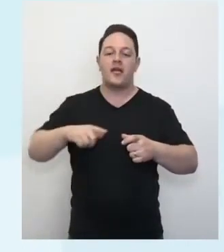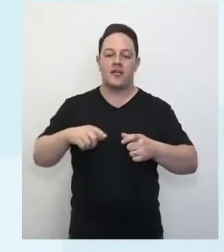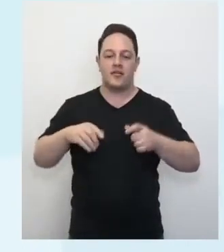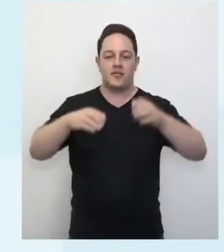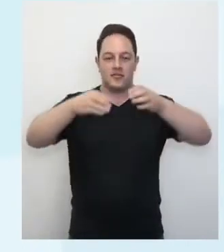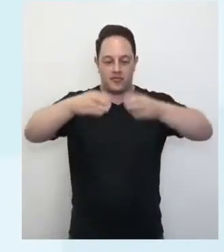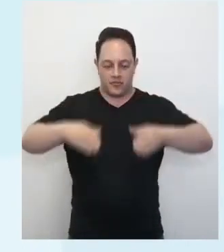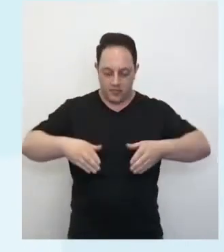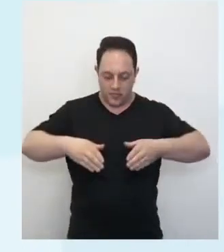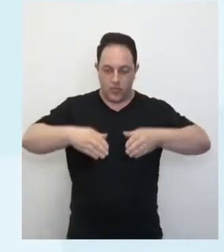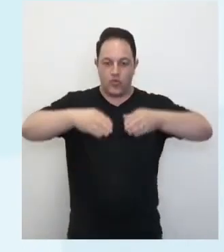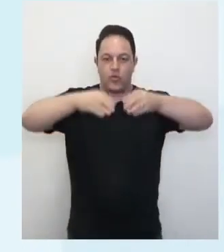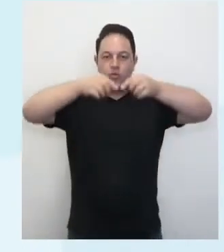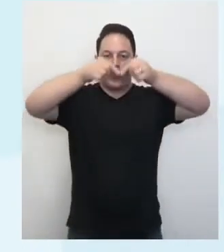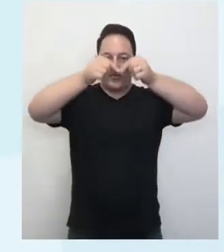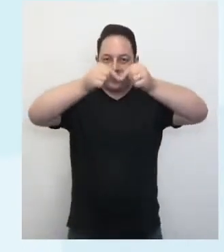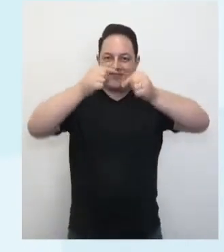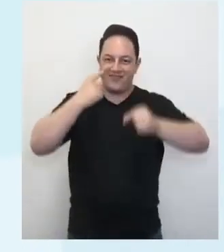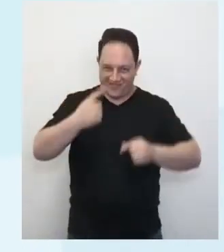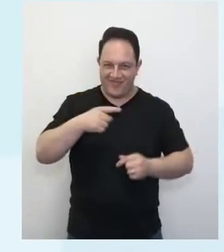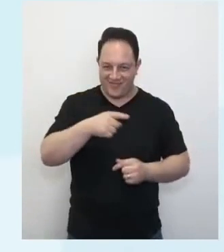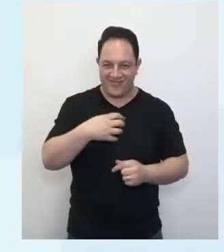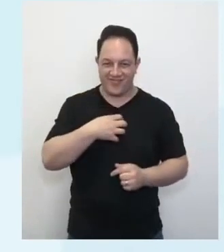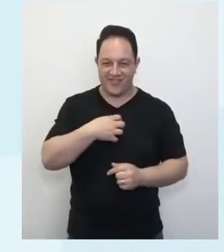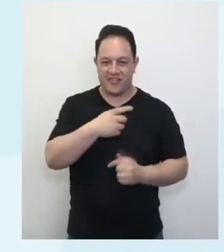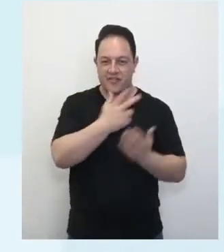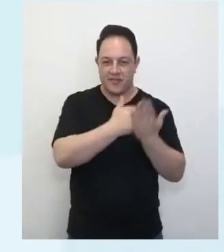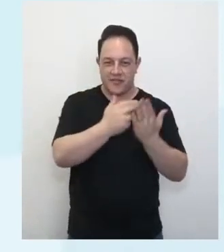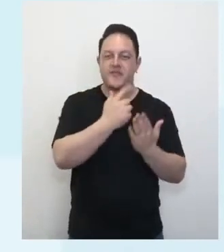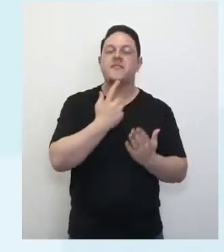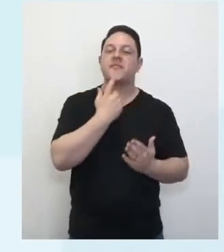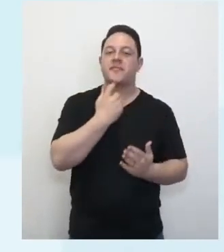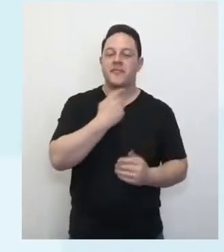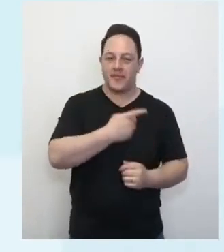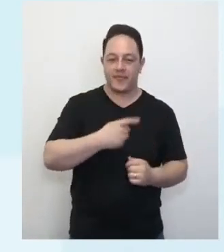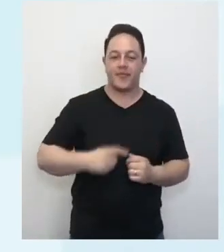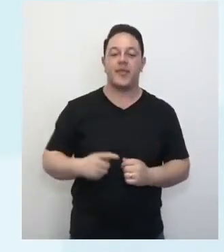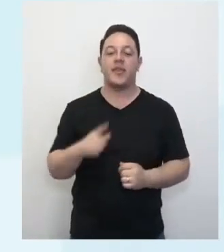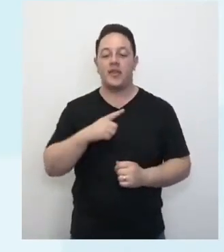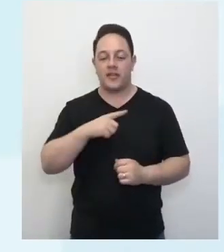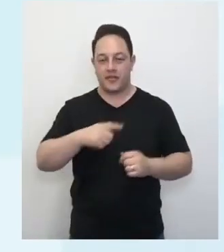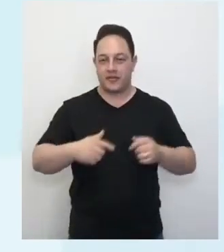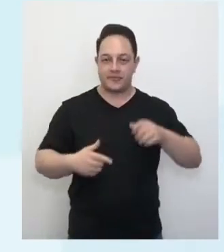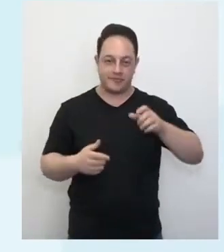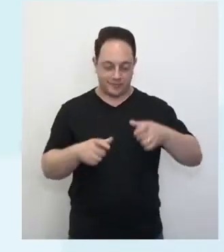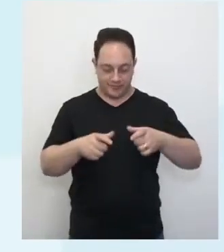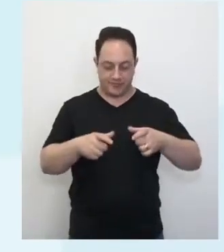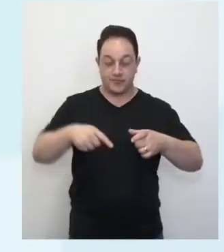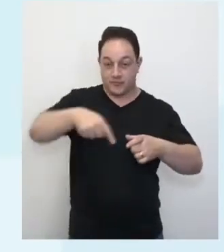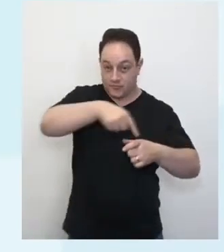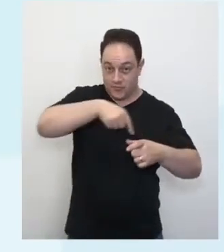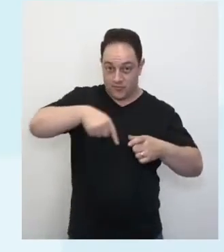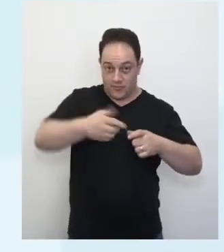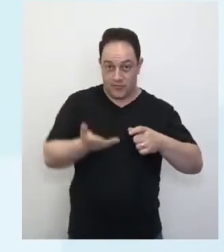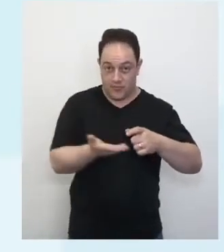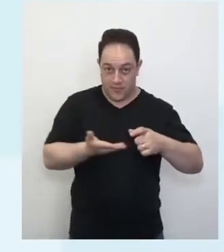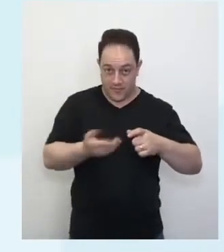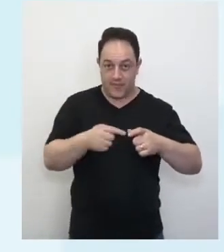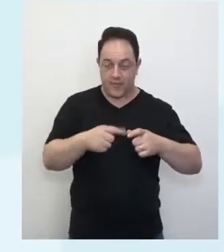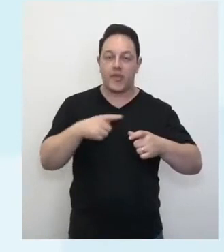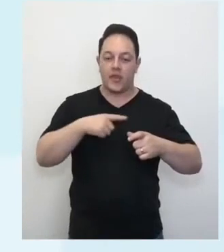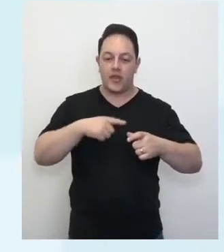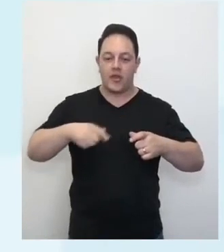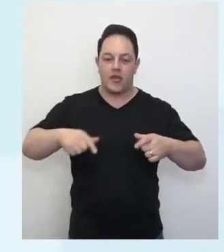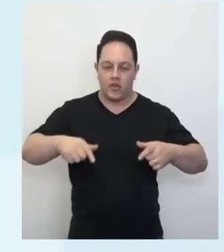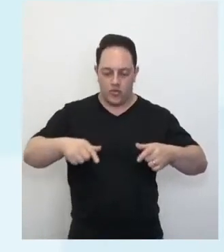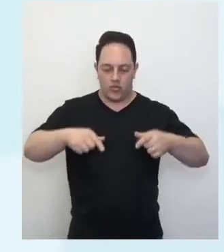setor circular então se você observar na figura embaixo dele nós temos uma circunferência e nós temos